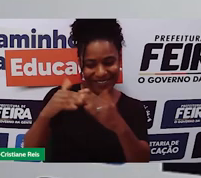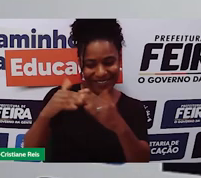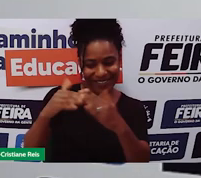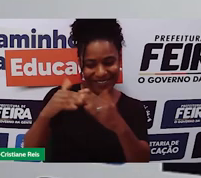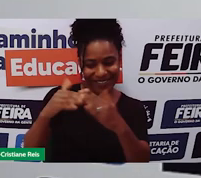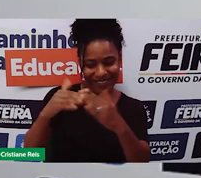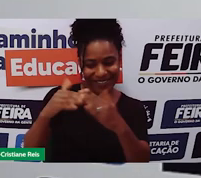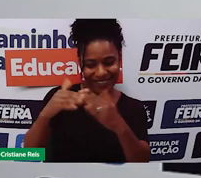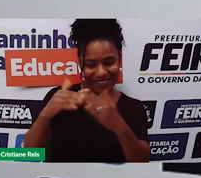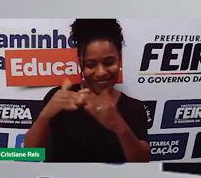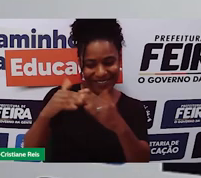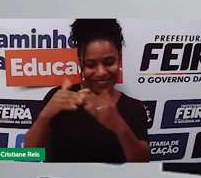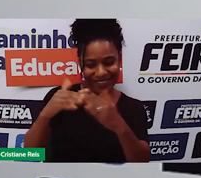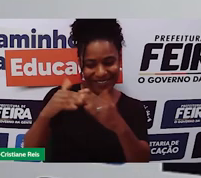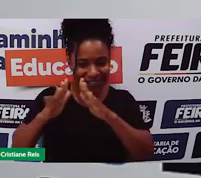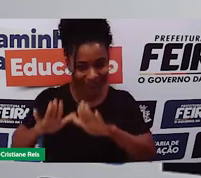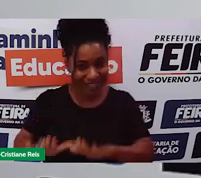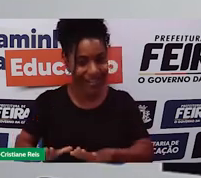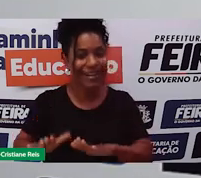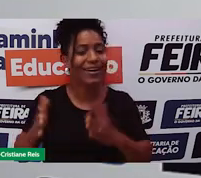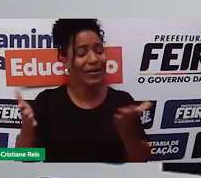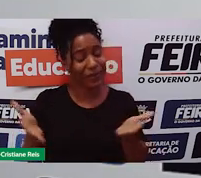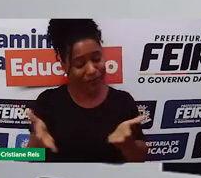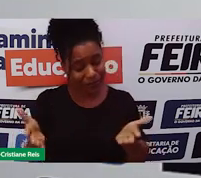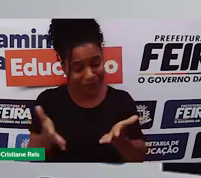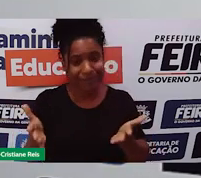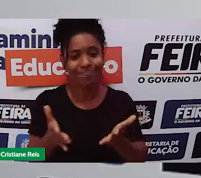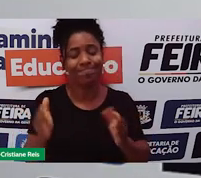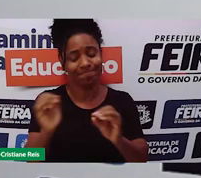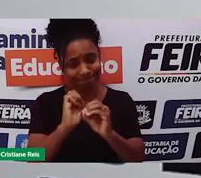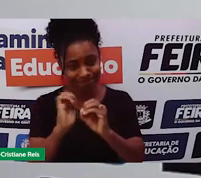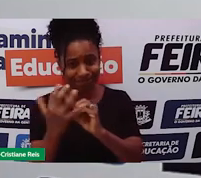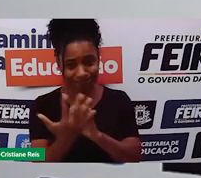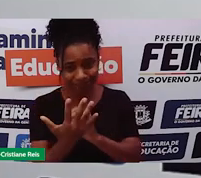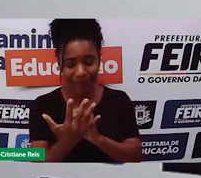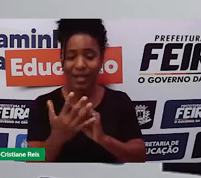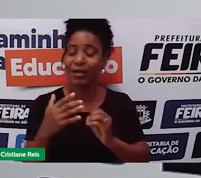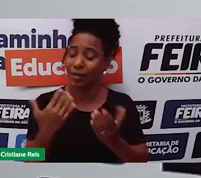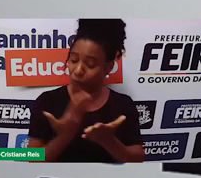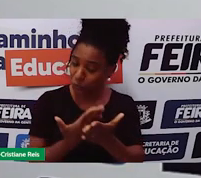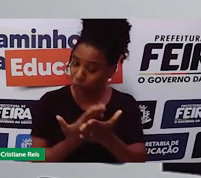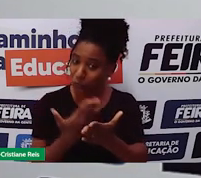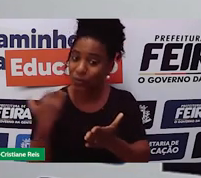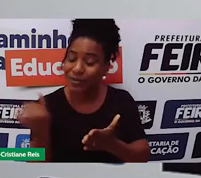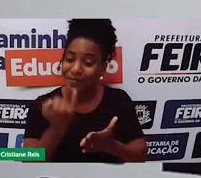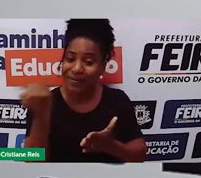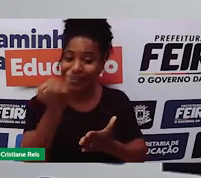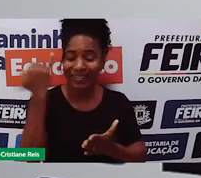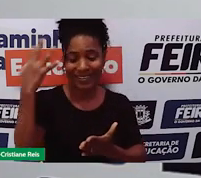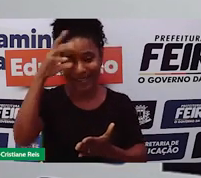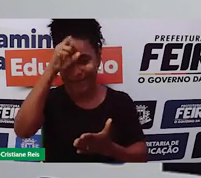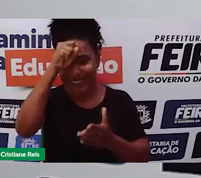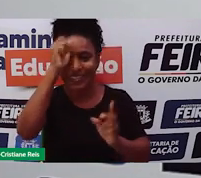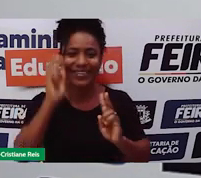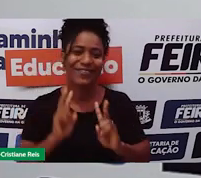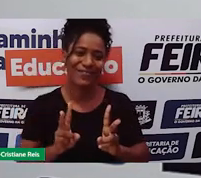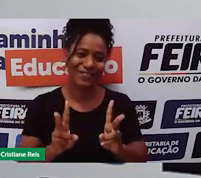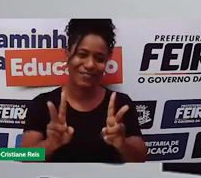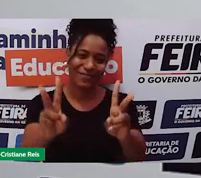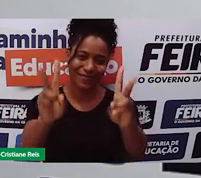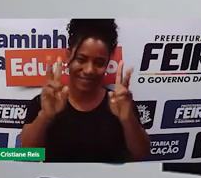continue estudando. Nesse momento que a gente está vivendo e que é tão importante estudar, que a gente não pode parar, né? Mesmo diante aí